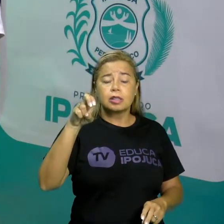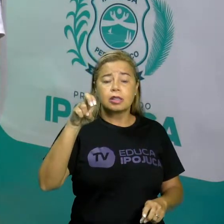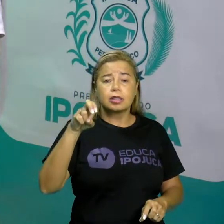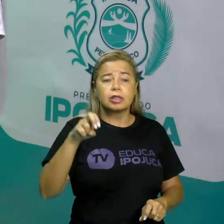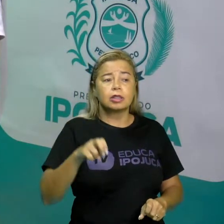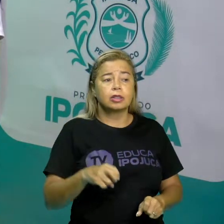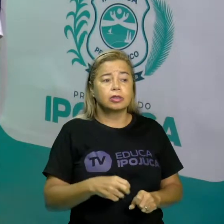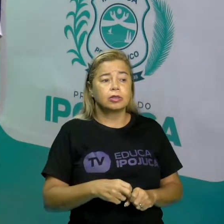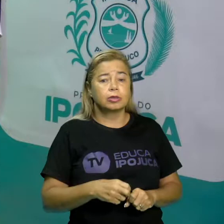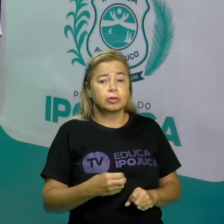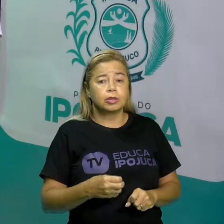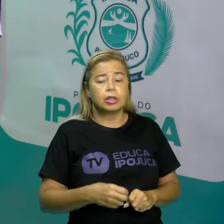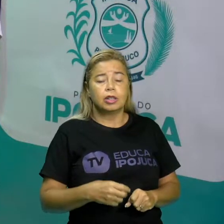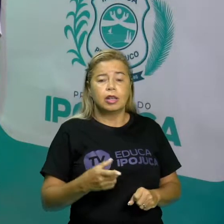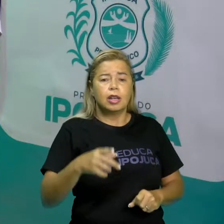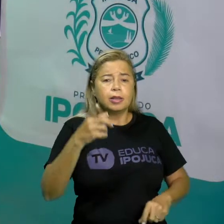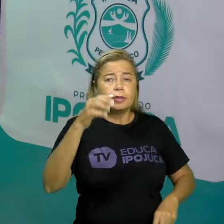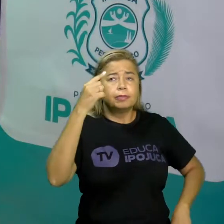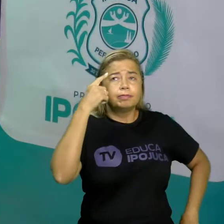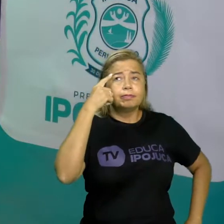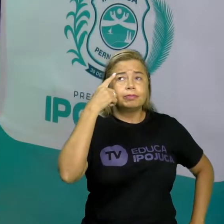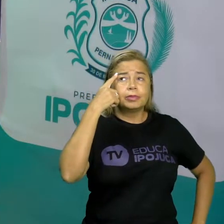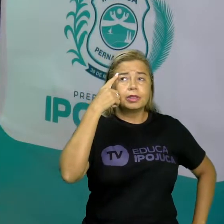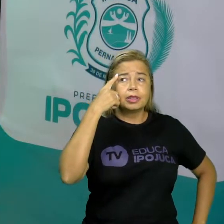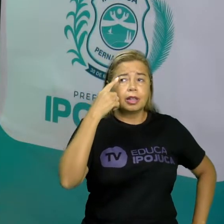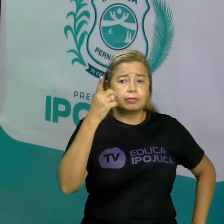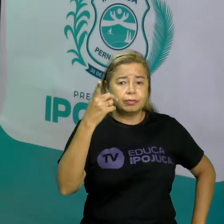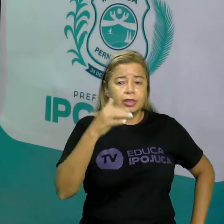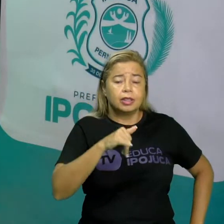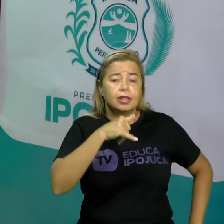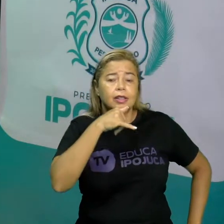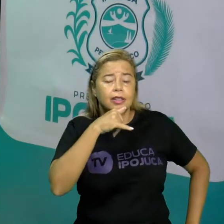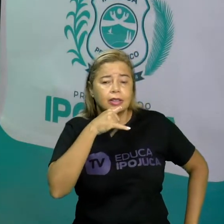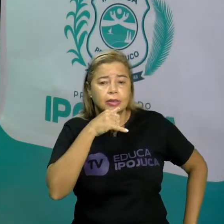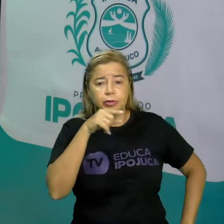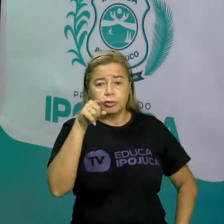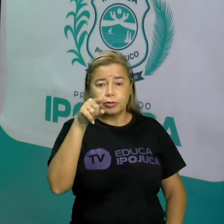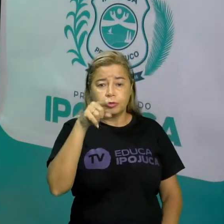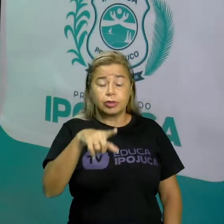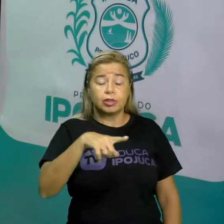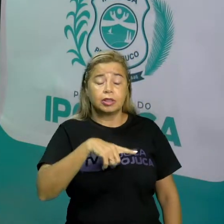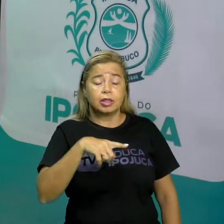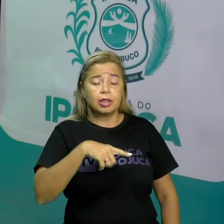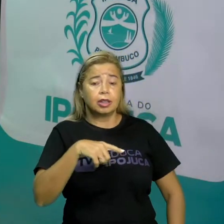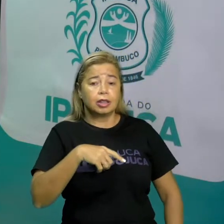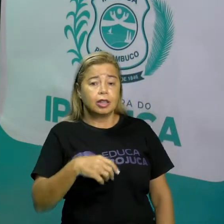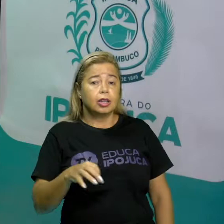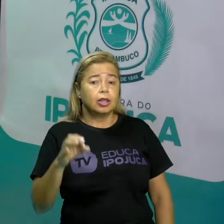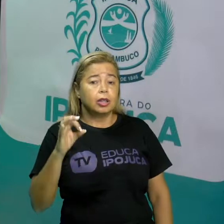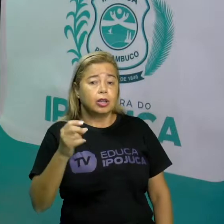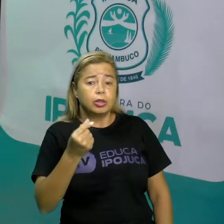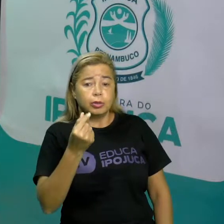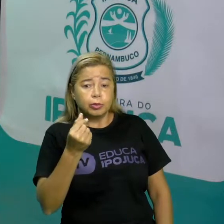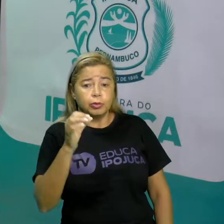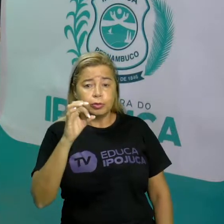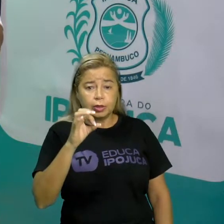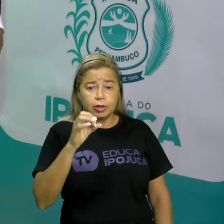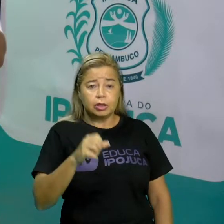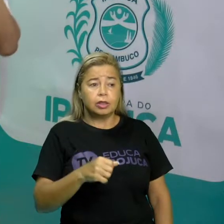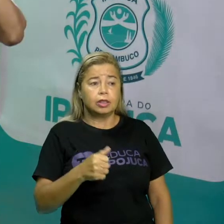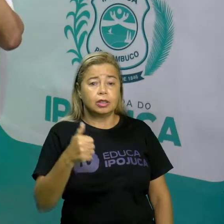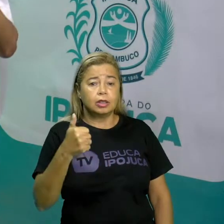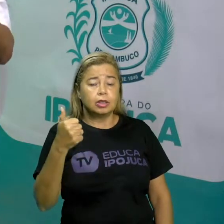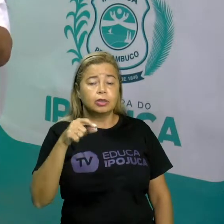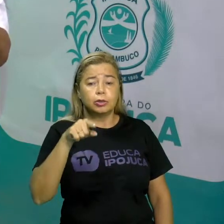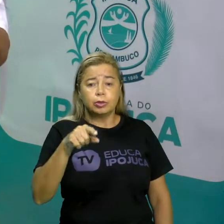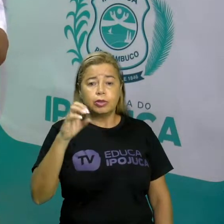pouco, uma moedinha de R$1. Aqui na minha casinha do 5 é como se você tivesse 1, 2, 3, 4,